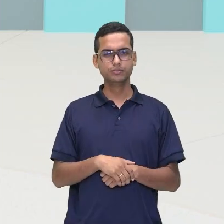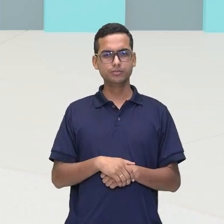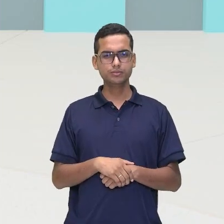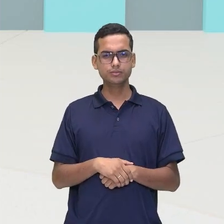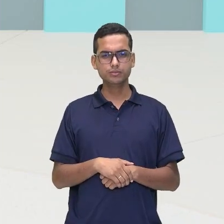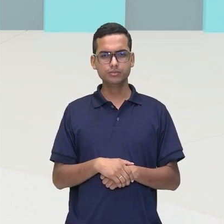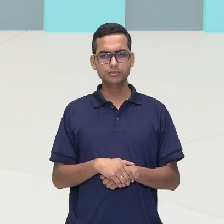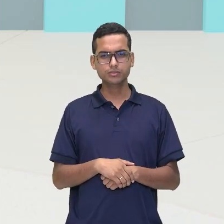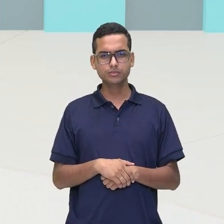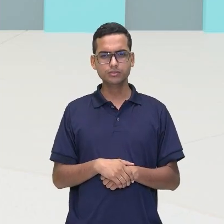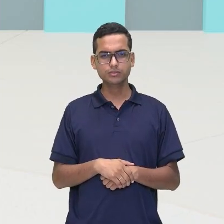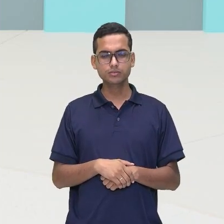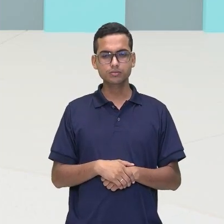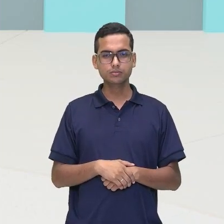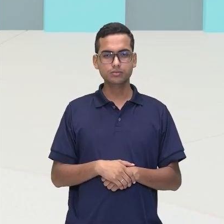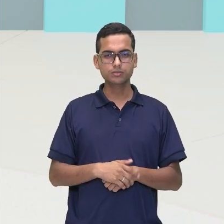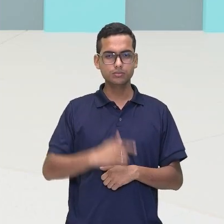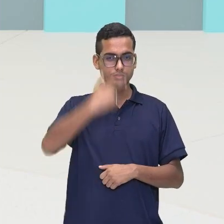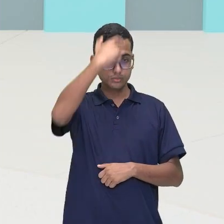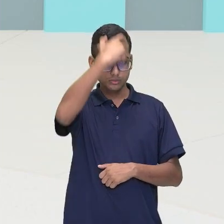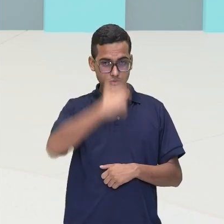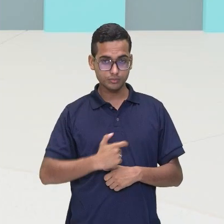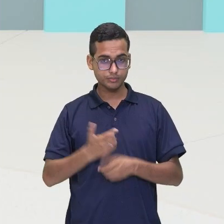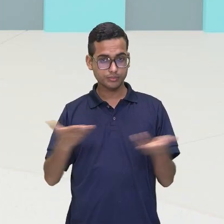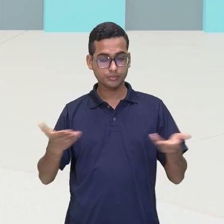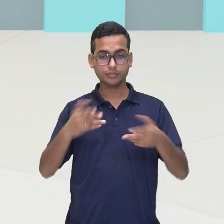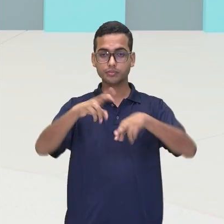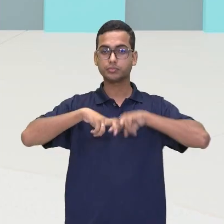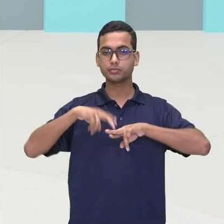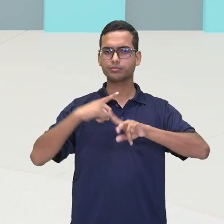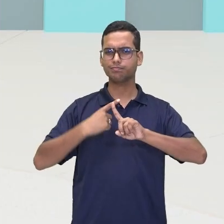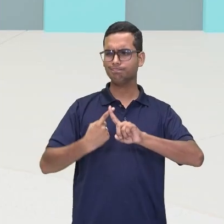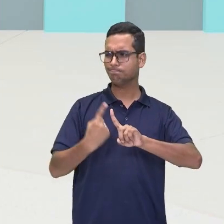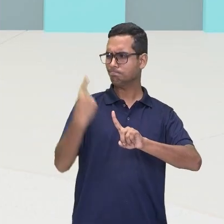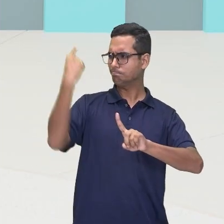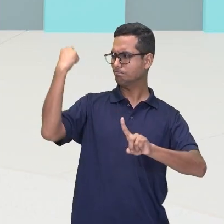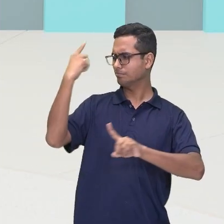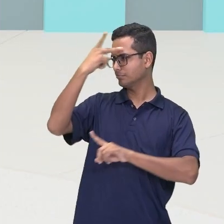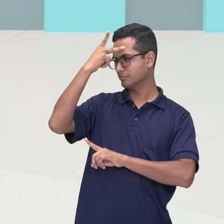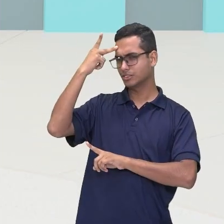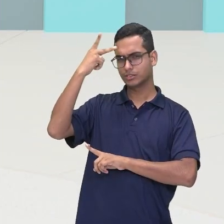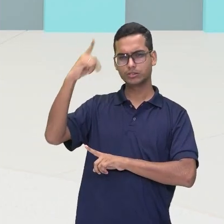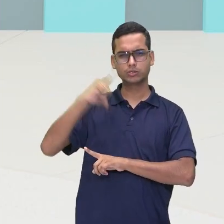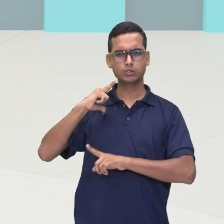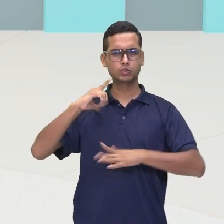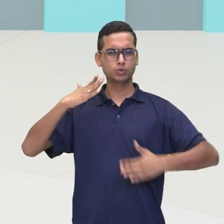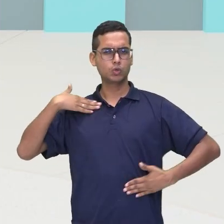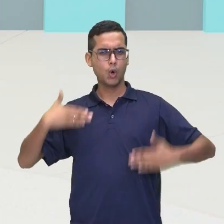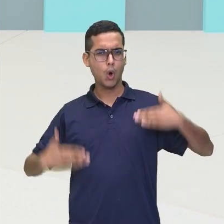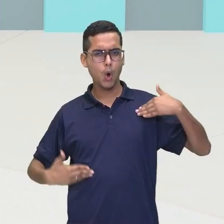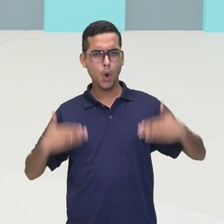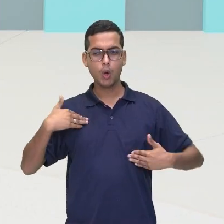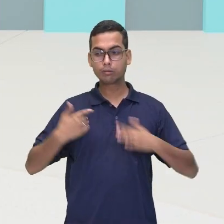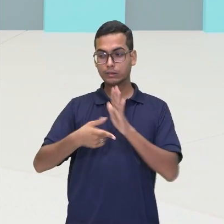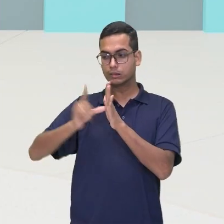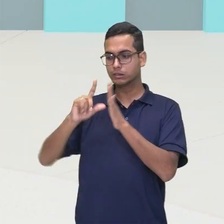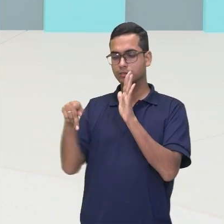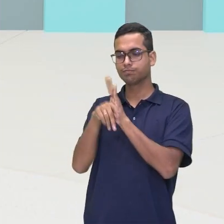que somos é porque lá atrás houveram corpos que foram